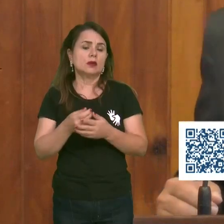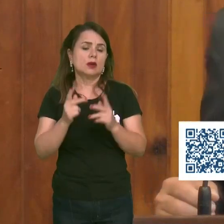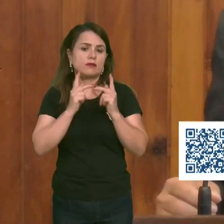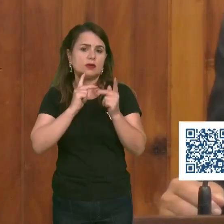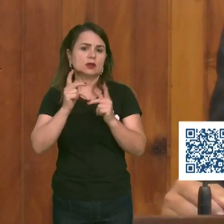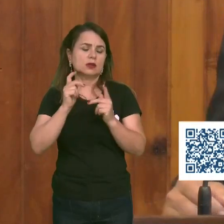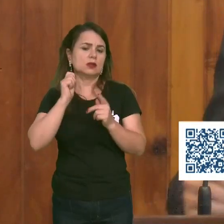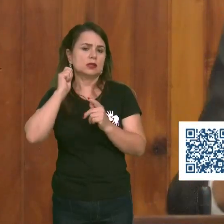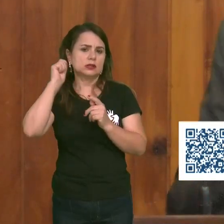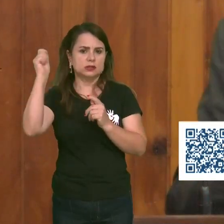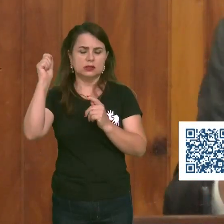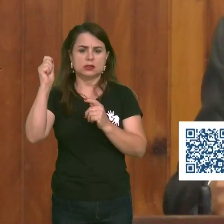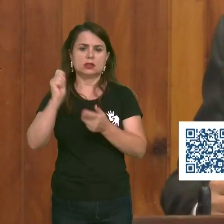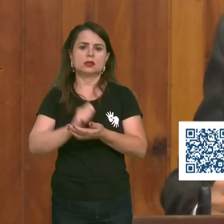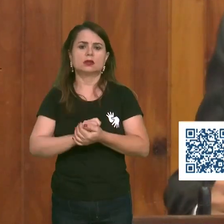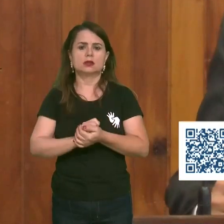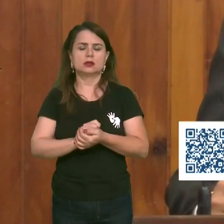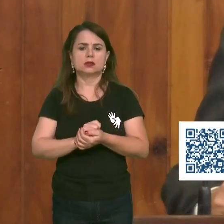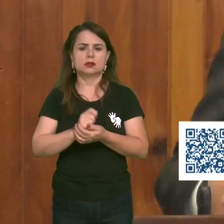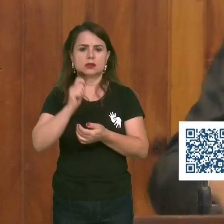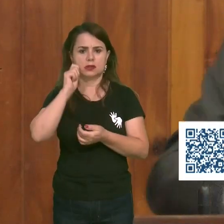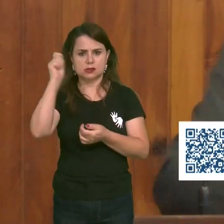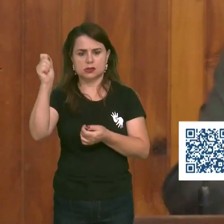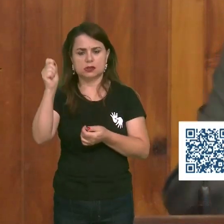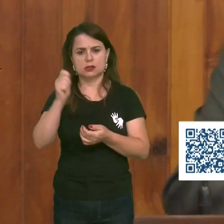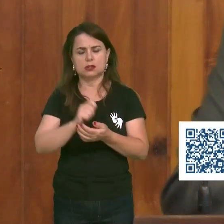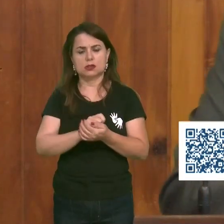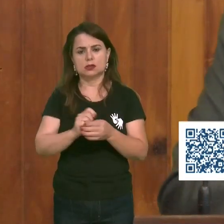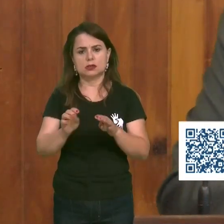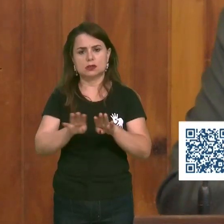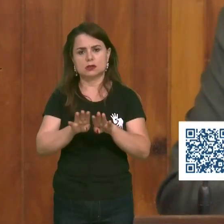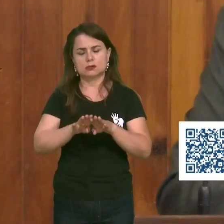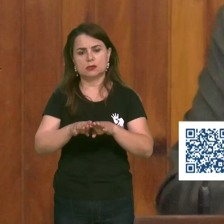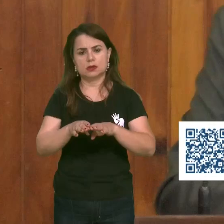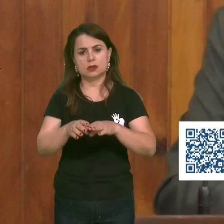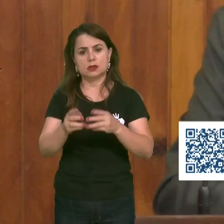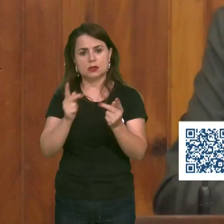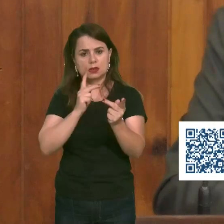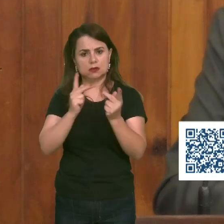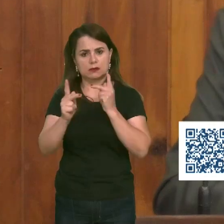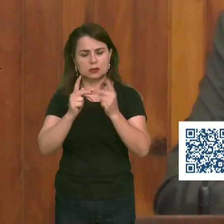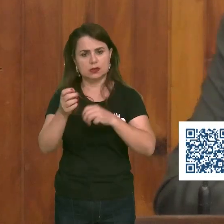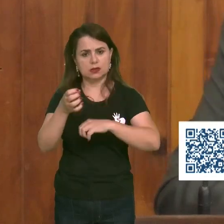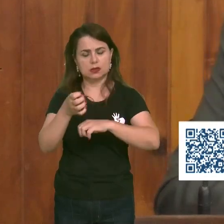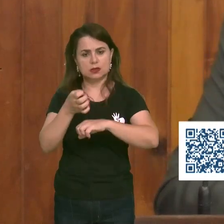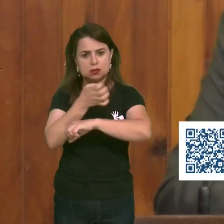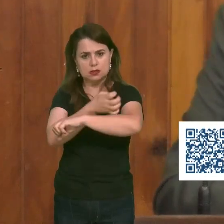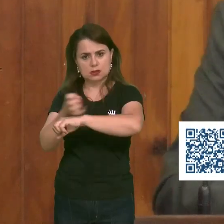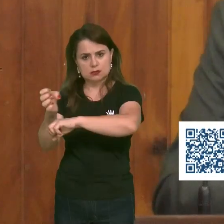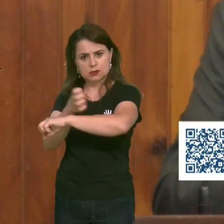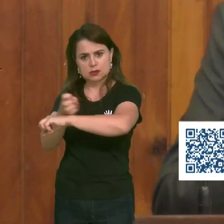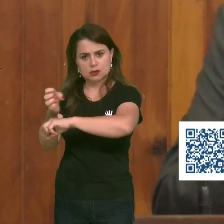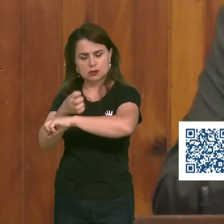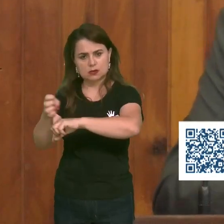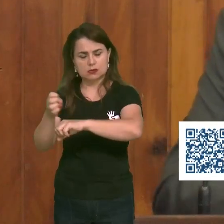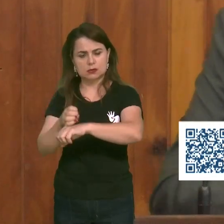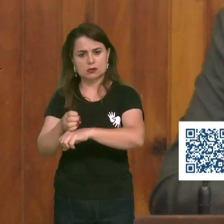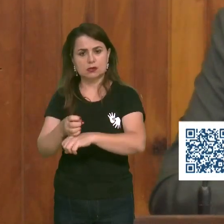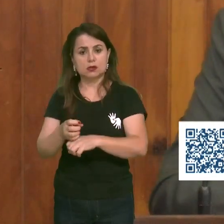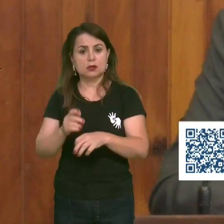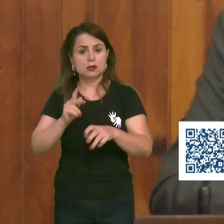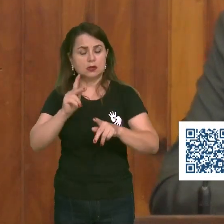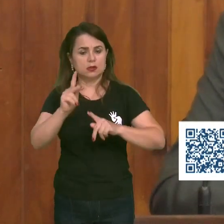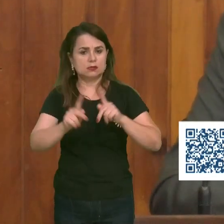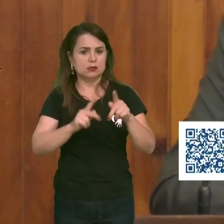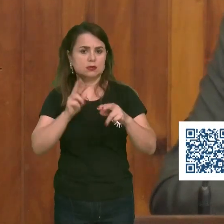Ipiranga aqui próximo ao terminal urbano dezenas e dezenas de